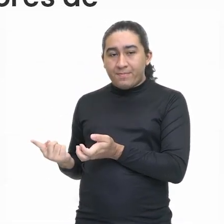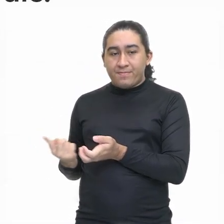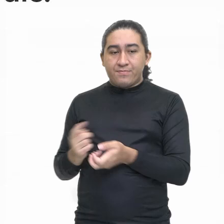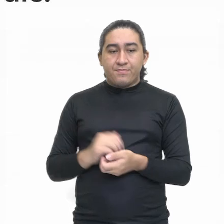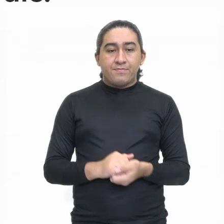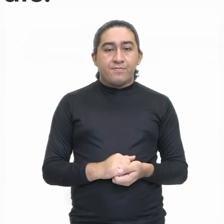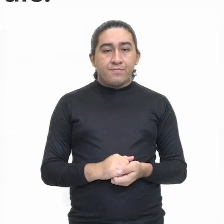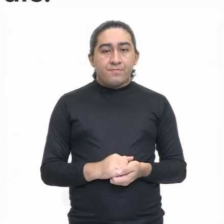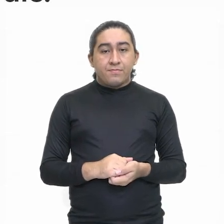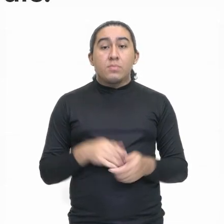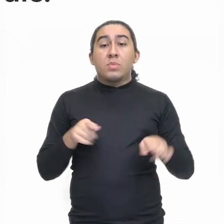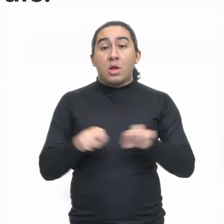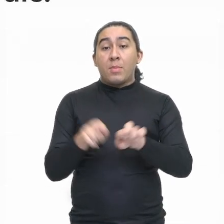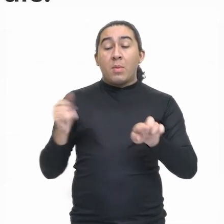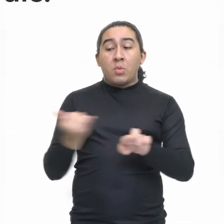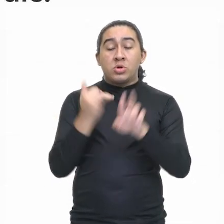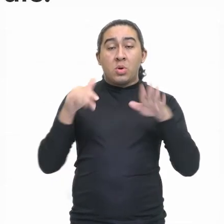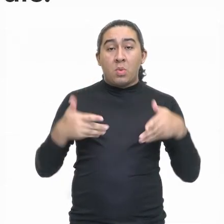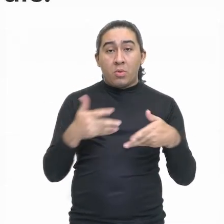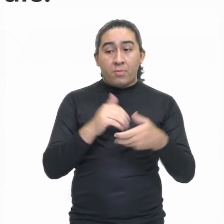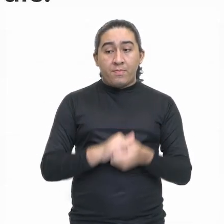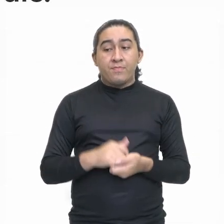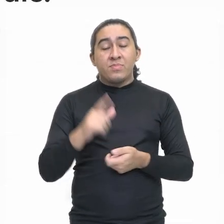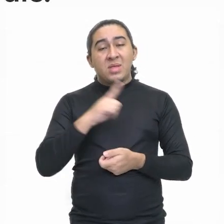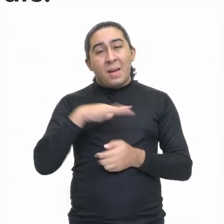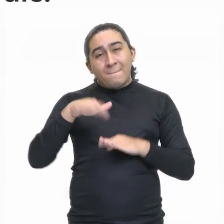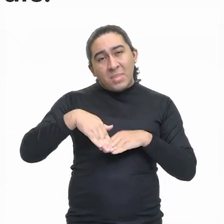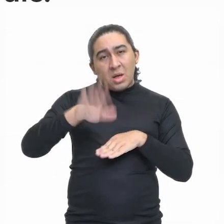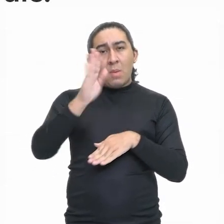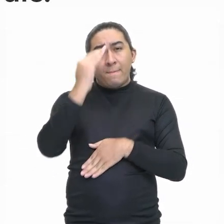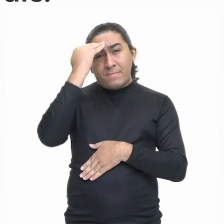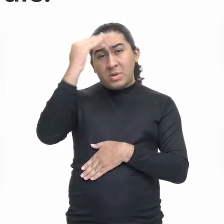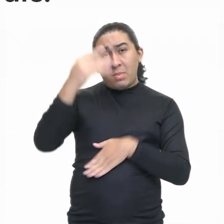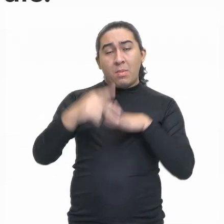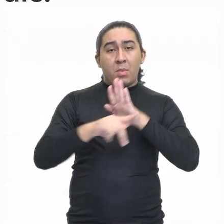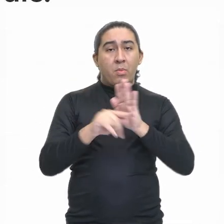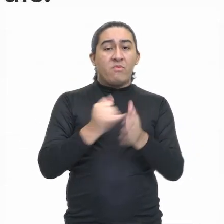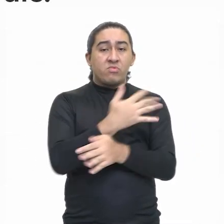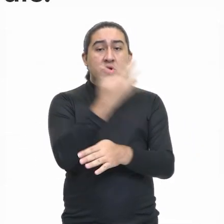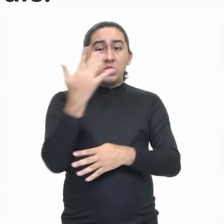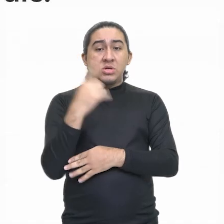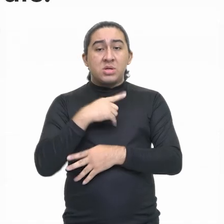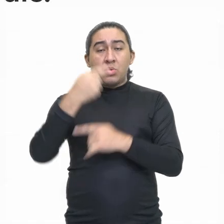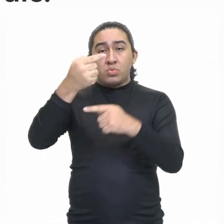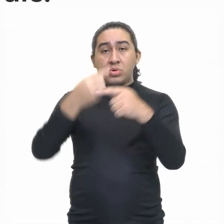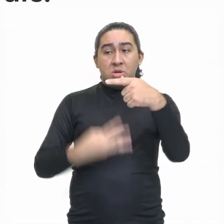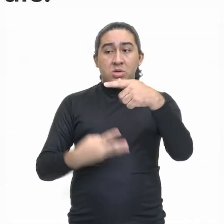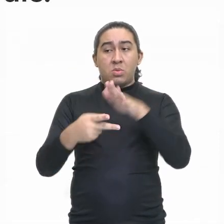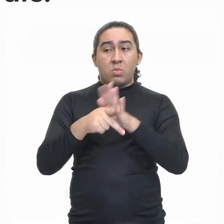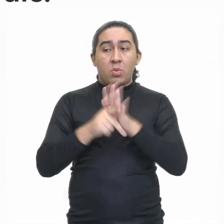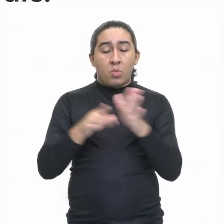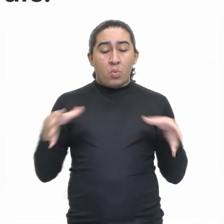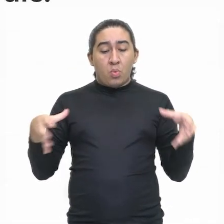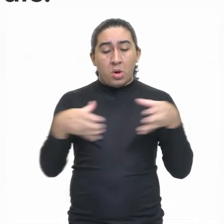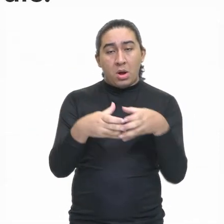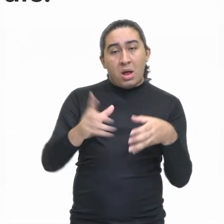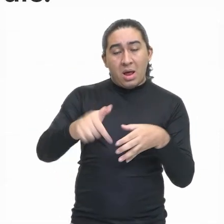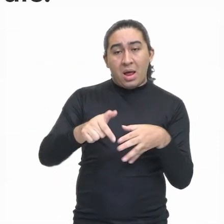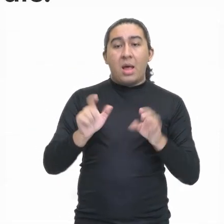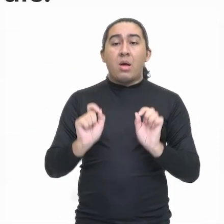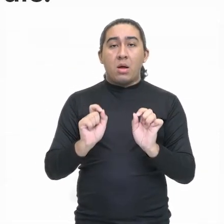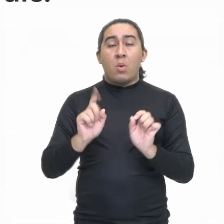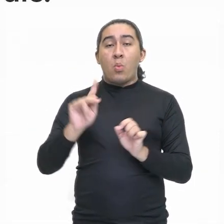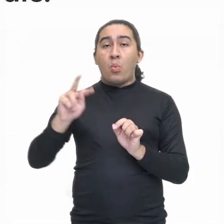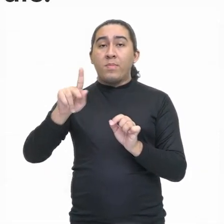Vejam também que a Amazônia ela possui a maior floresta tropical do mundo, equivale a 1/3 das reservas das florestas tropicais